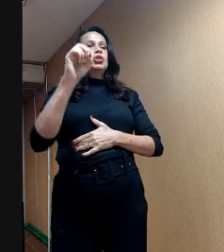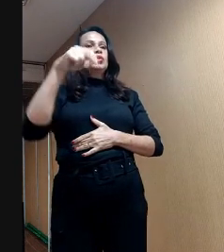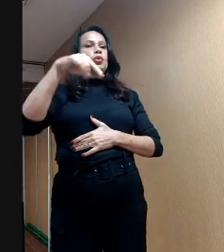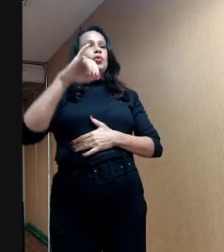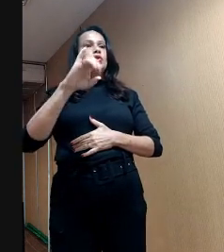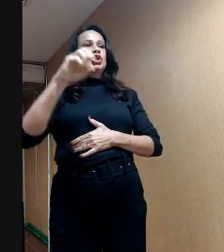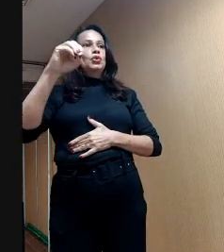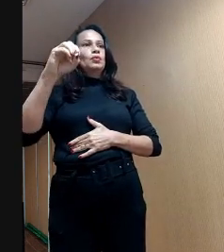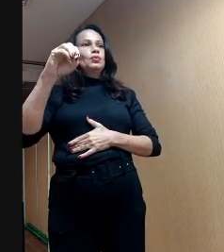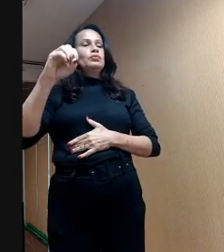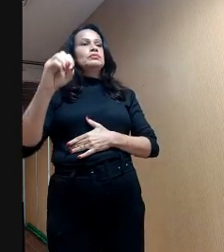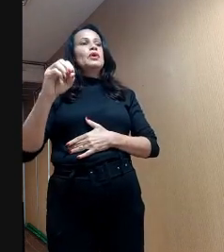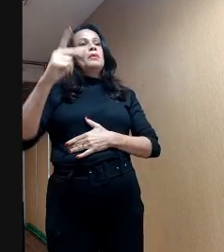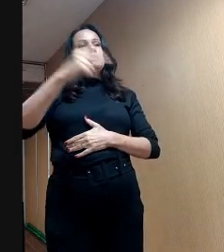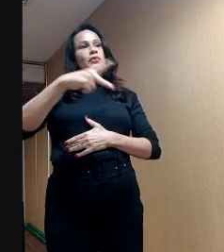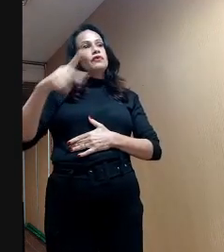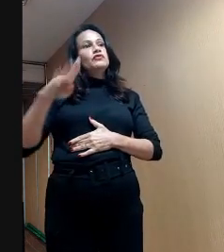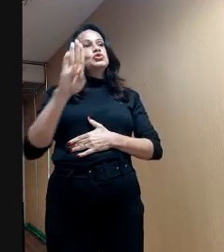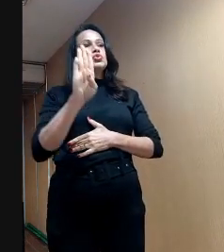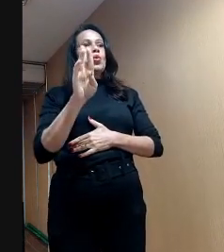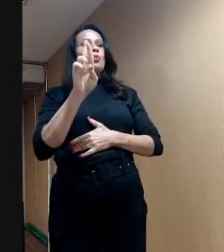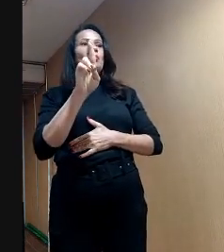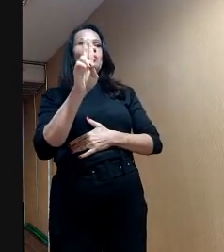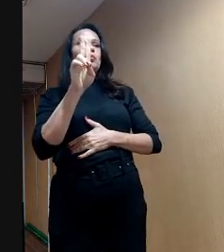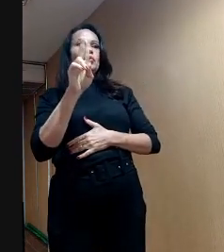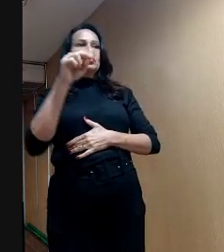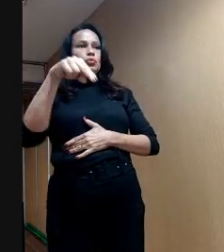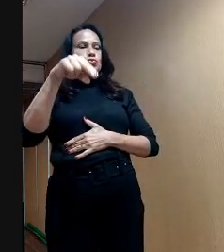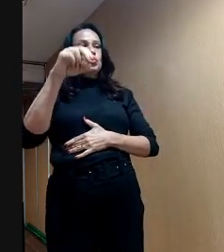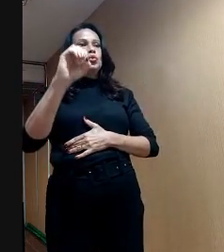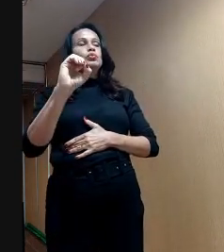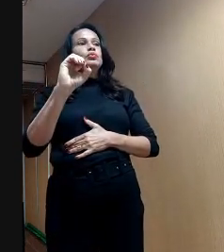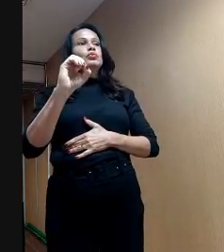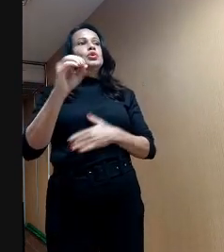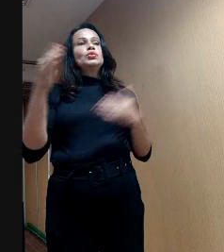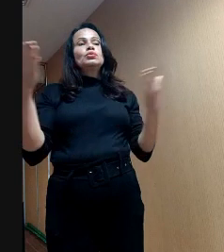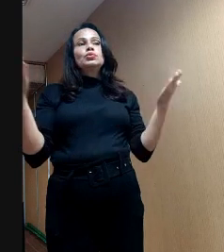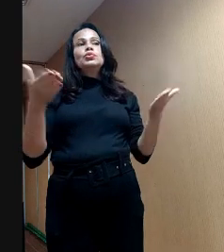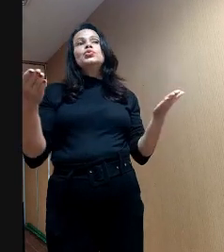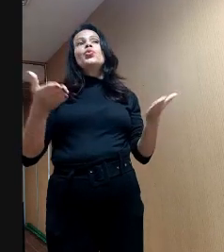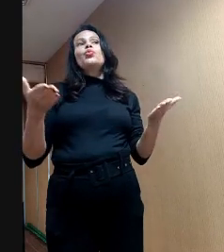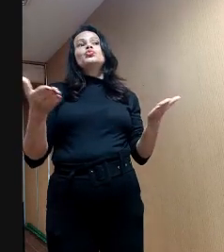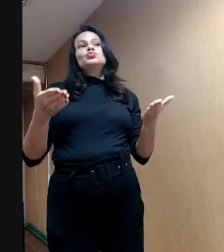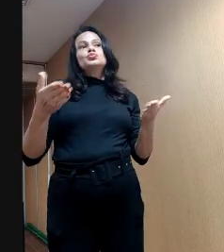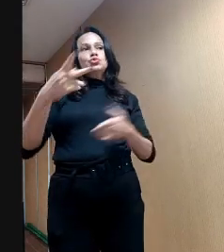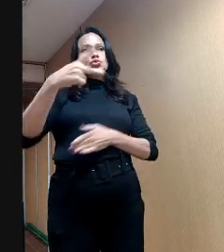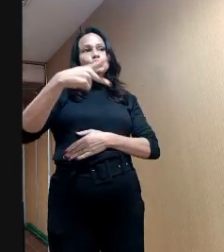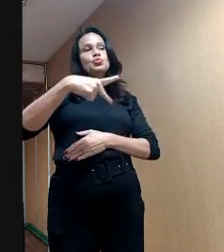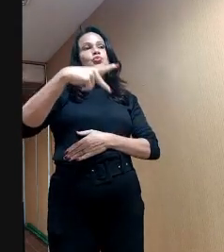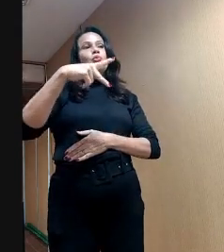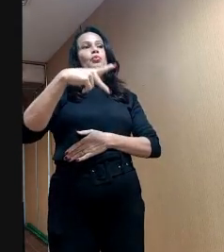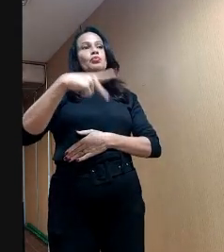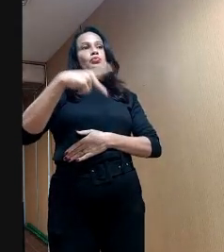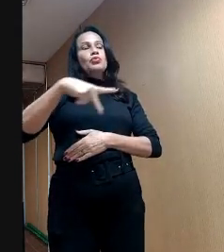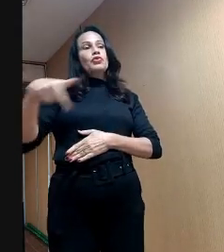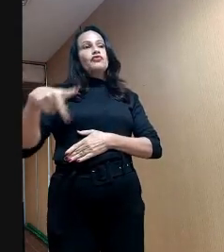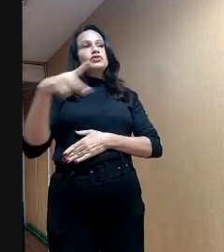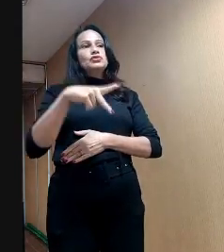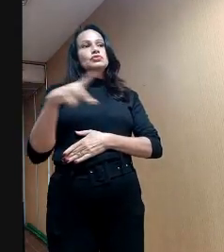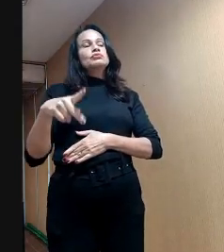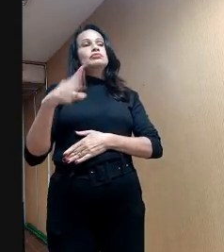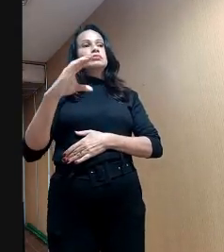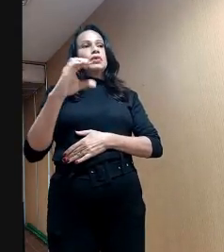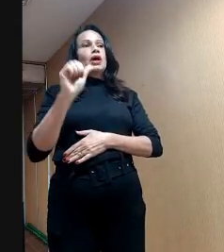Emílio, professor Bruno Lopes e hoje o professor Carlos Bino. Então,